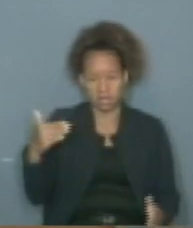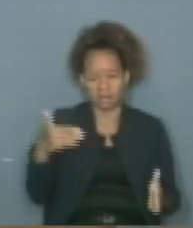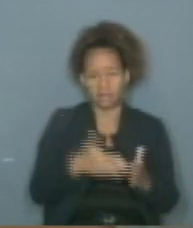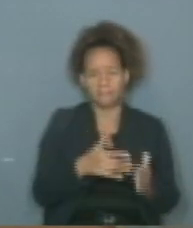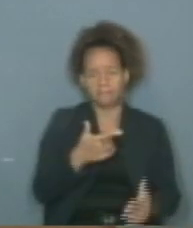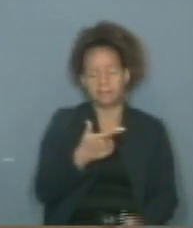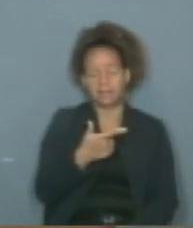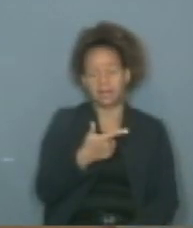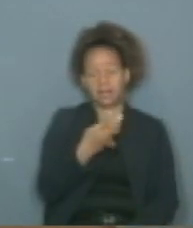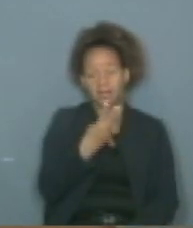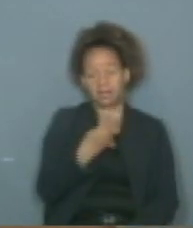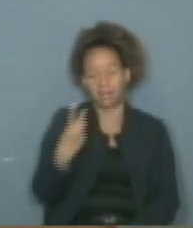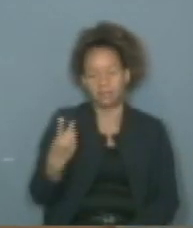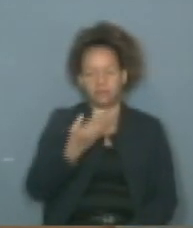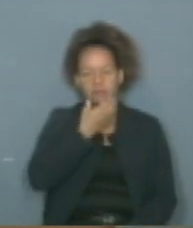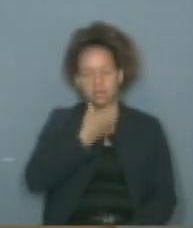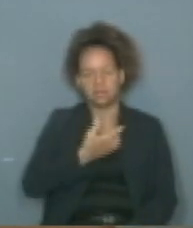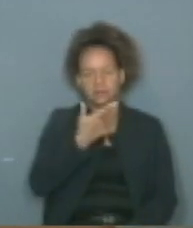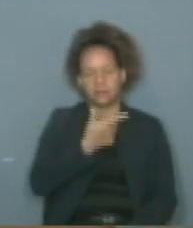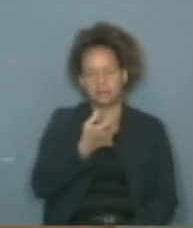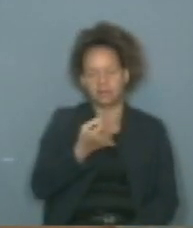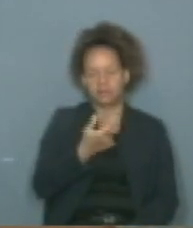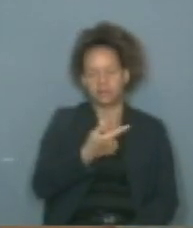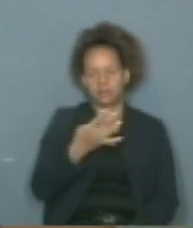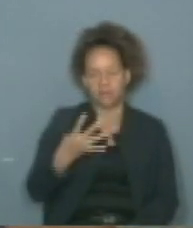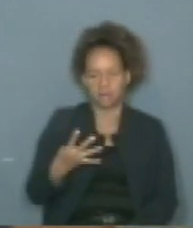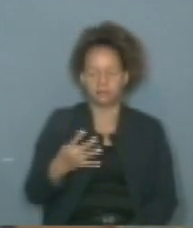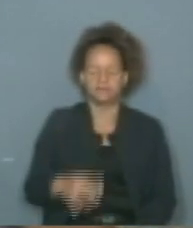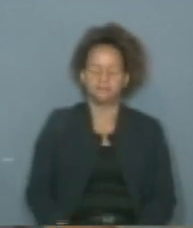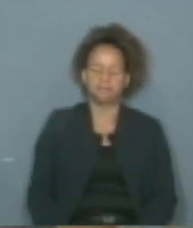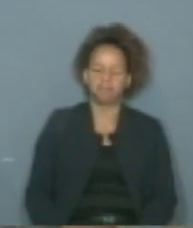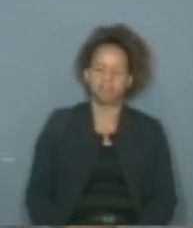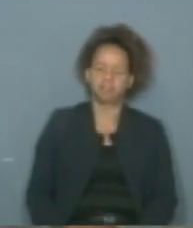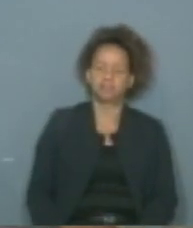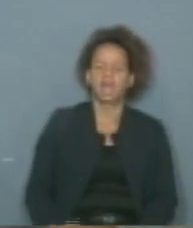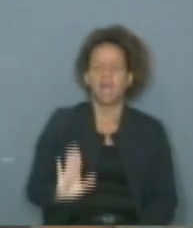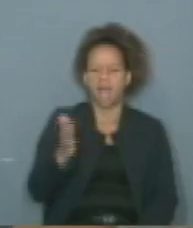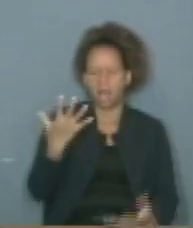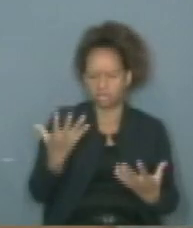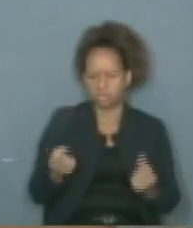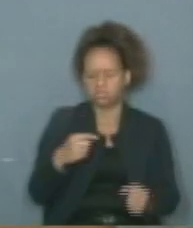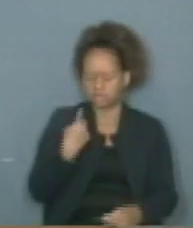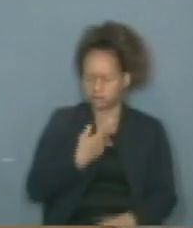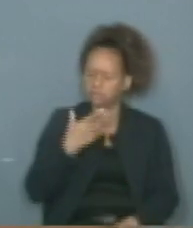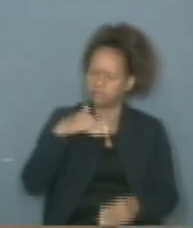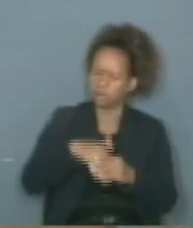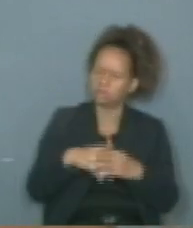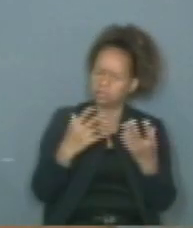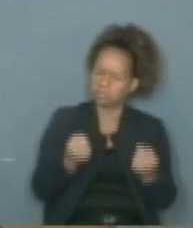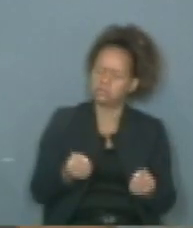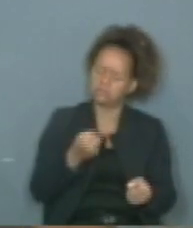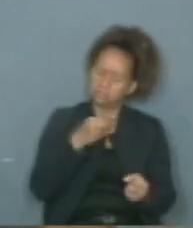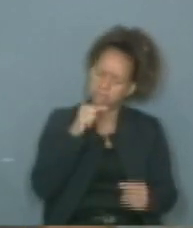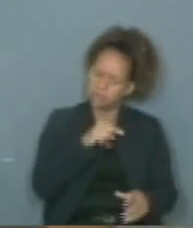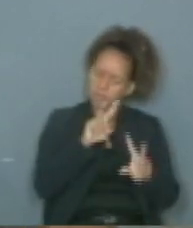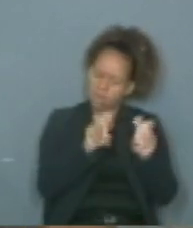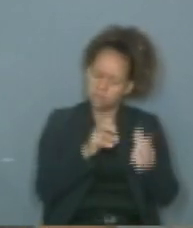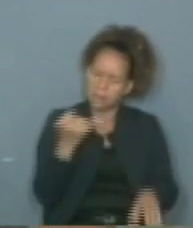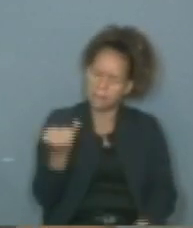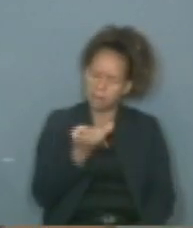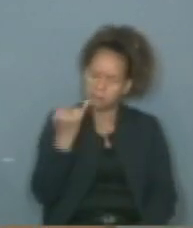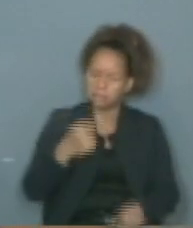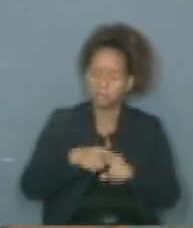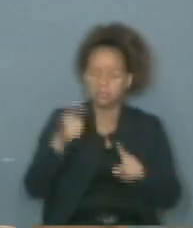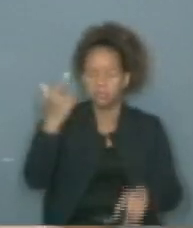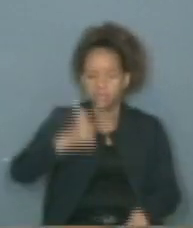31 de dezembro de 2024. Como eu disse, a gente até vota favorável, entende que a matéria é importante, mas mais